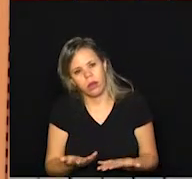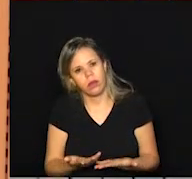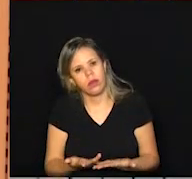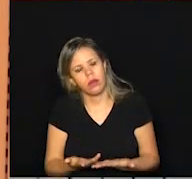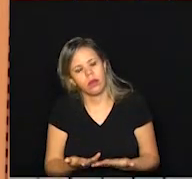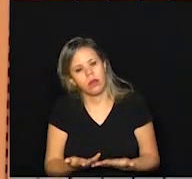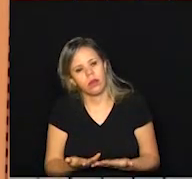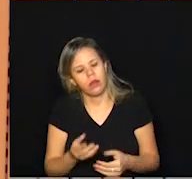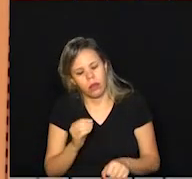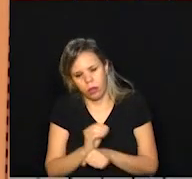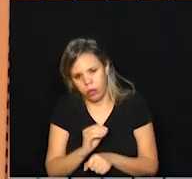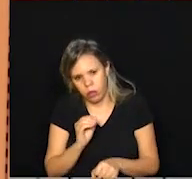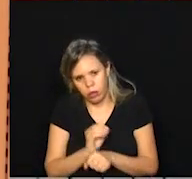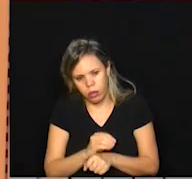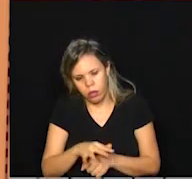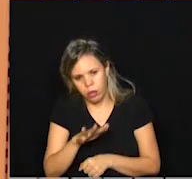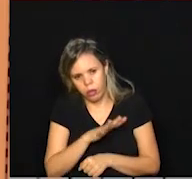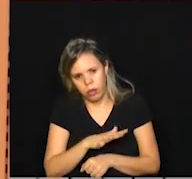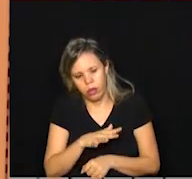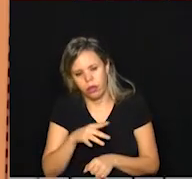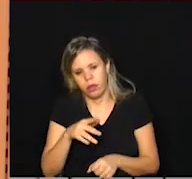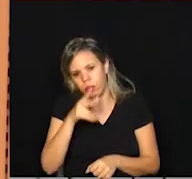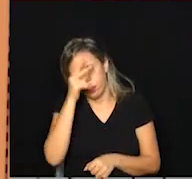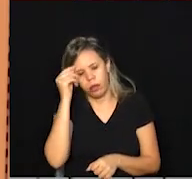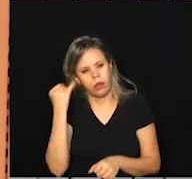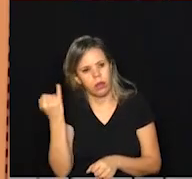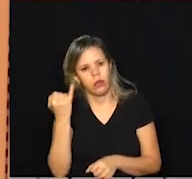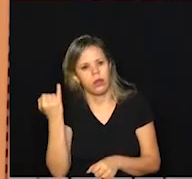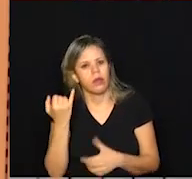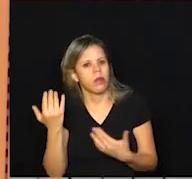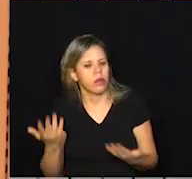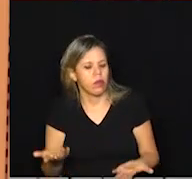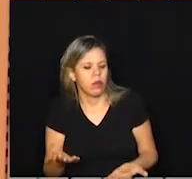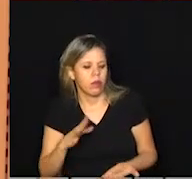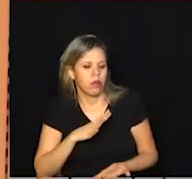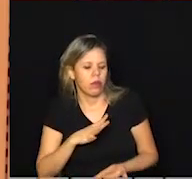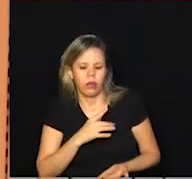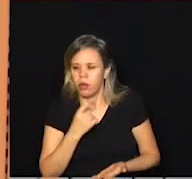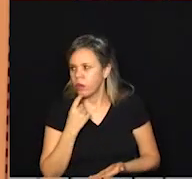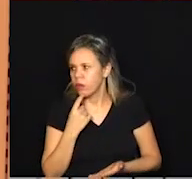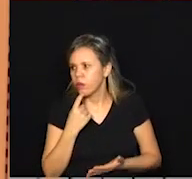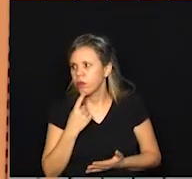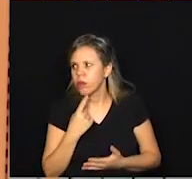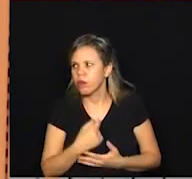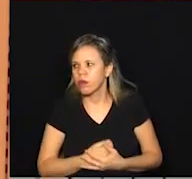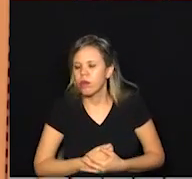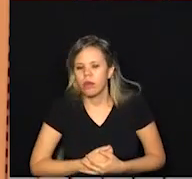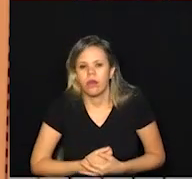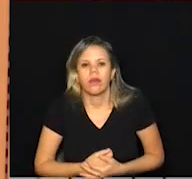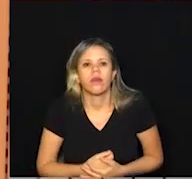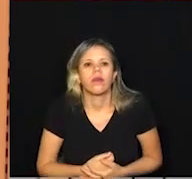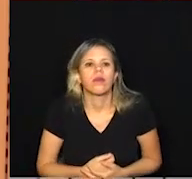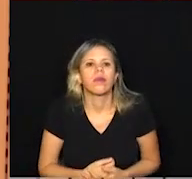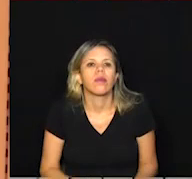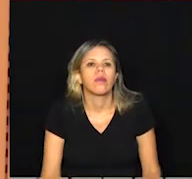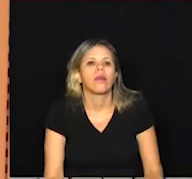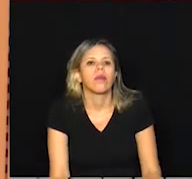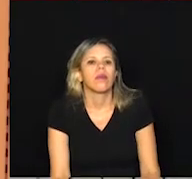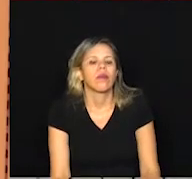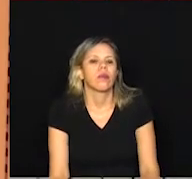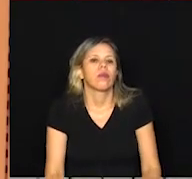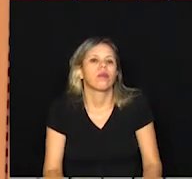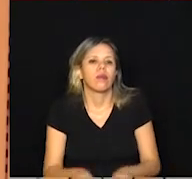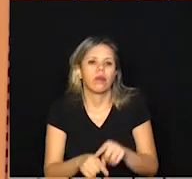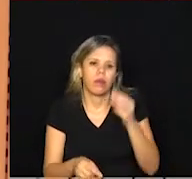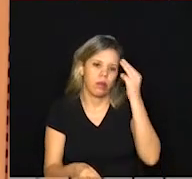e no resguardo é de um patrimônio tão importante para a cidade de Campinas seja no